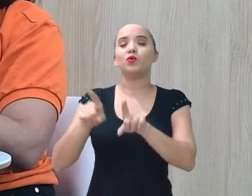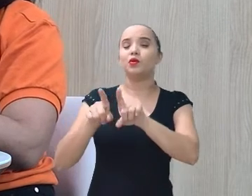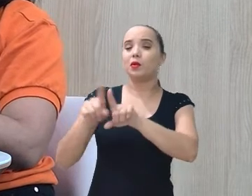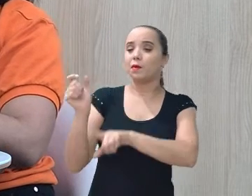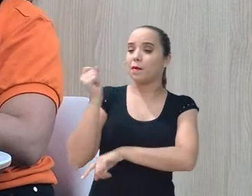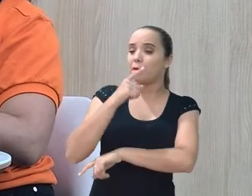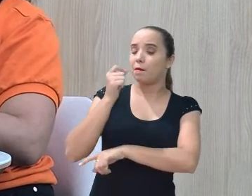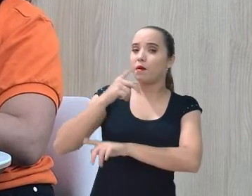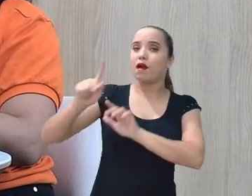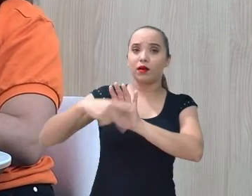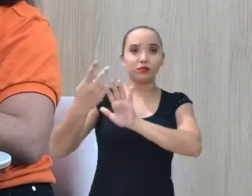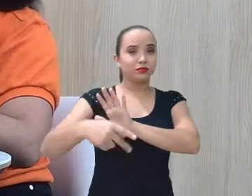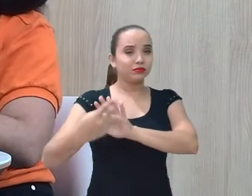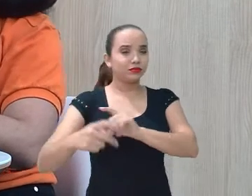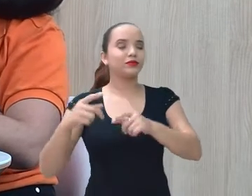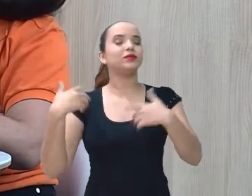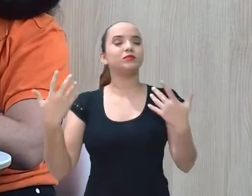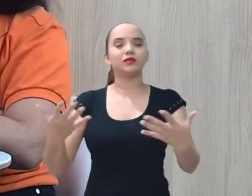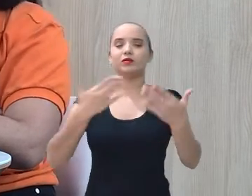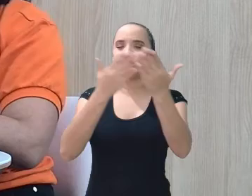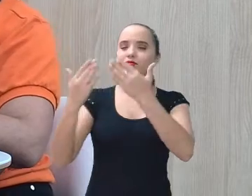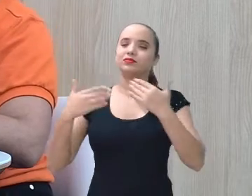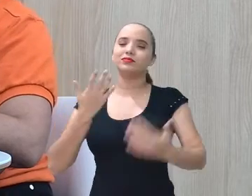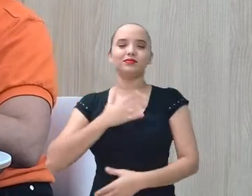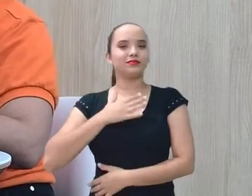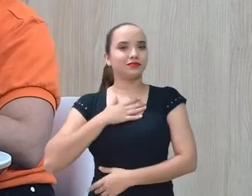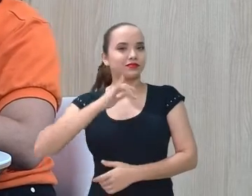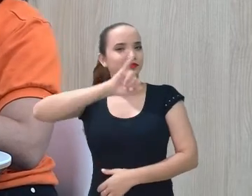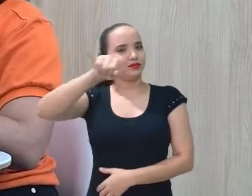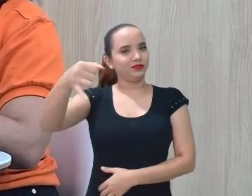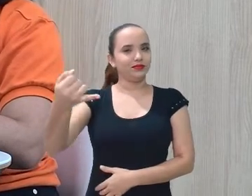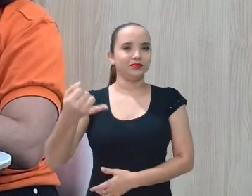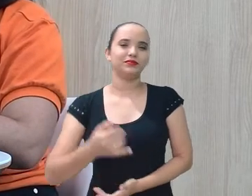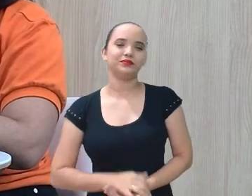tá certo? Então, conversem comigo e aproveitem a aula.